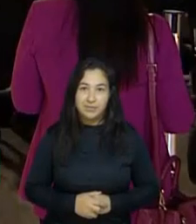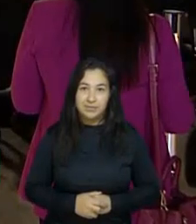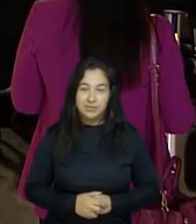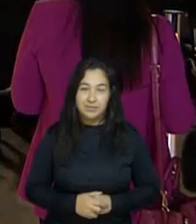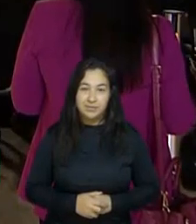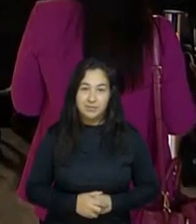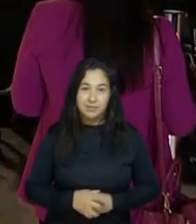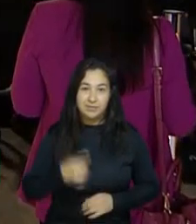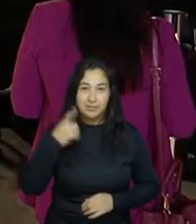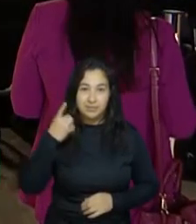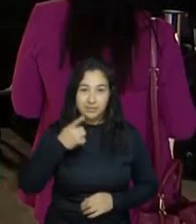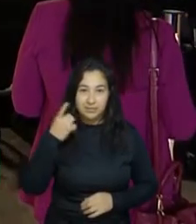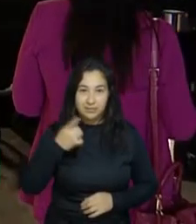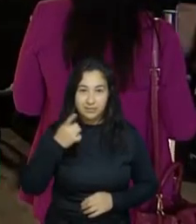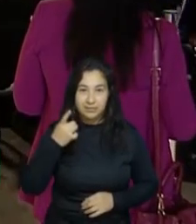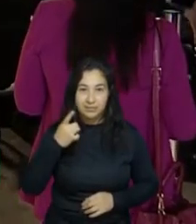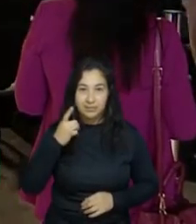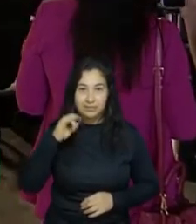Deputado Jair Mioto.